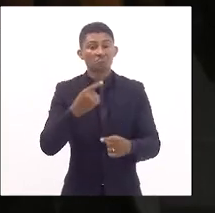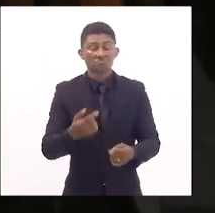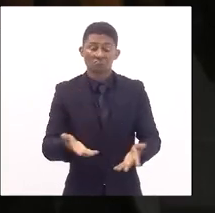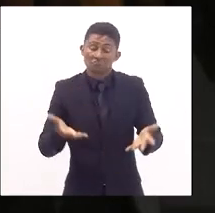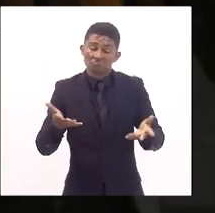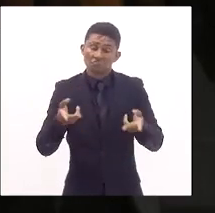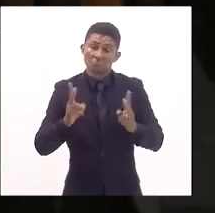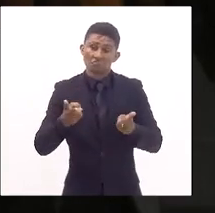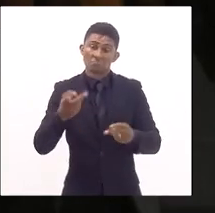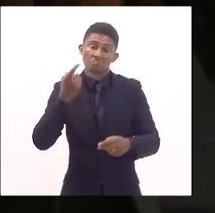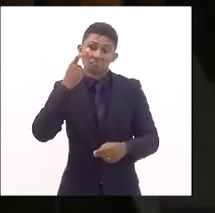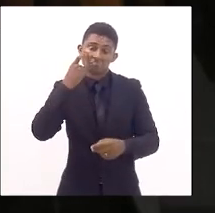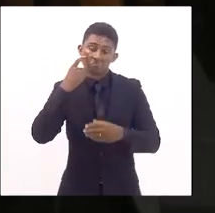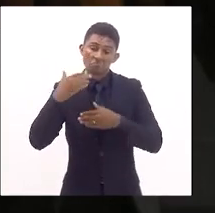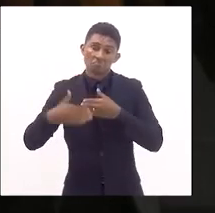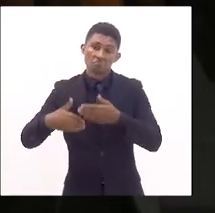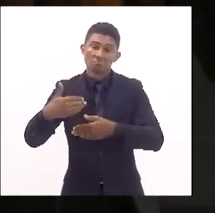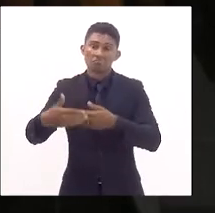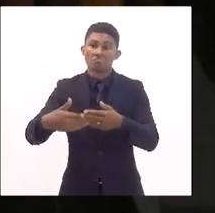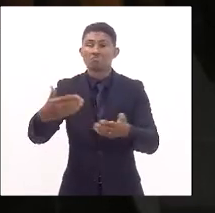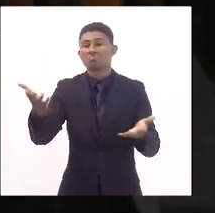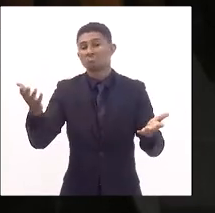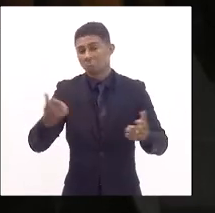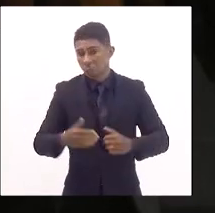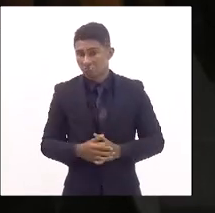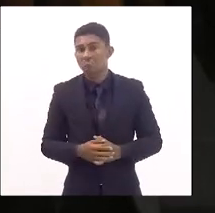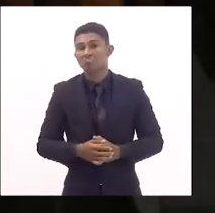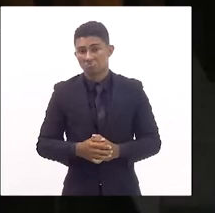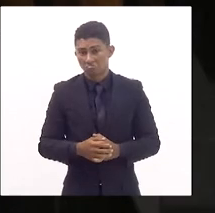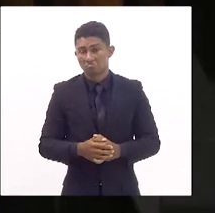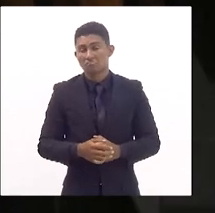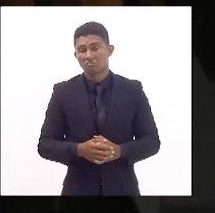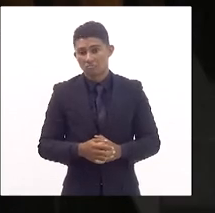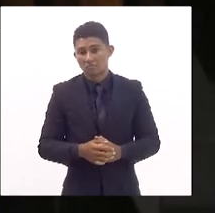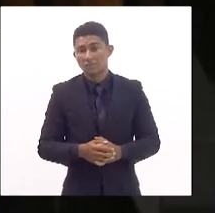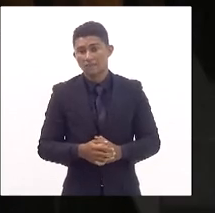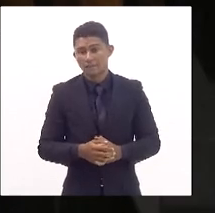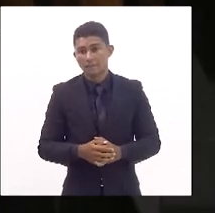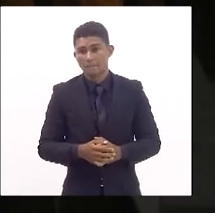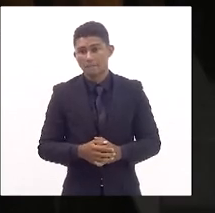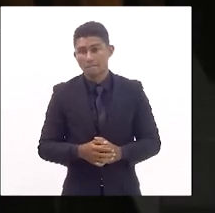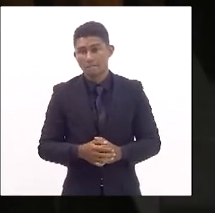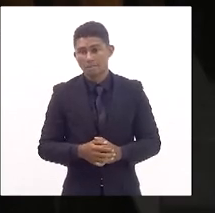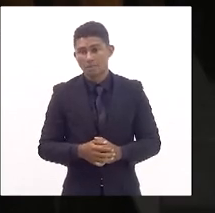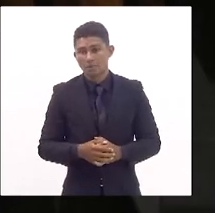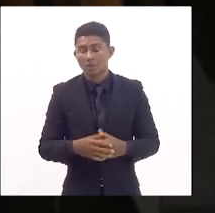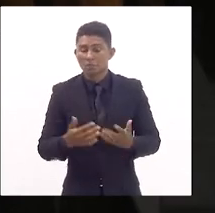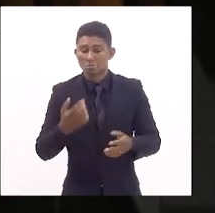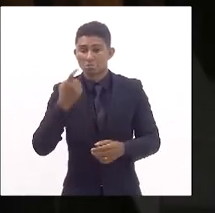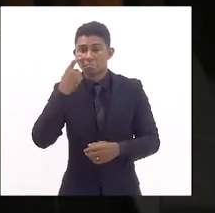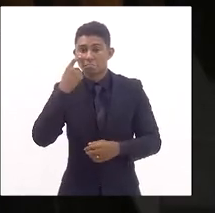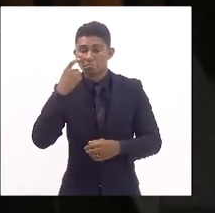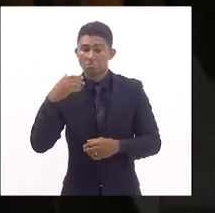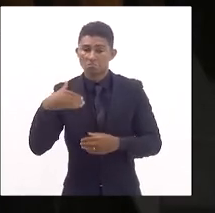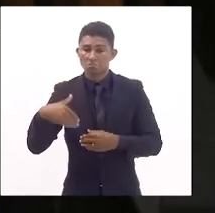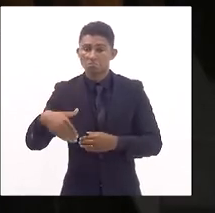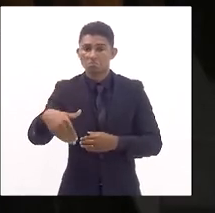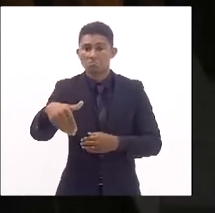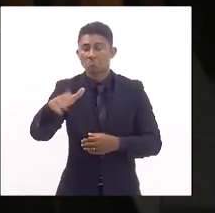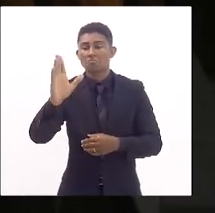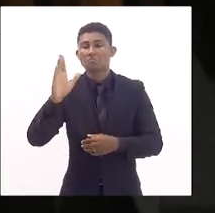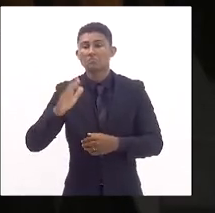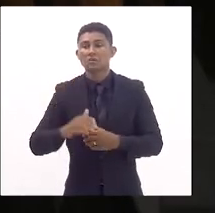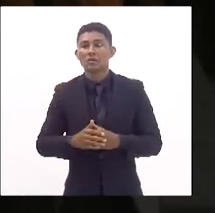vamos a continuar aprofundar esse assunto nos momentos que foram permitidos a gente